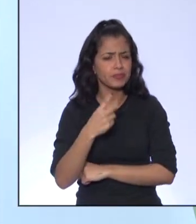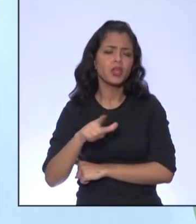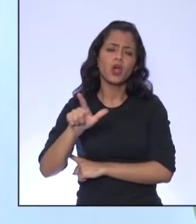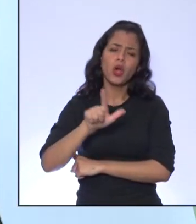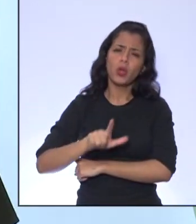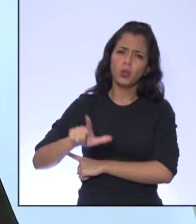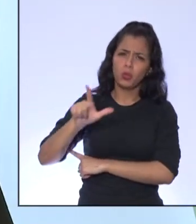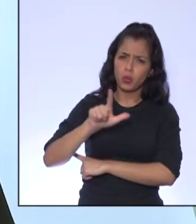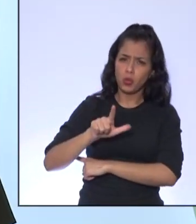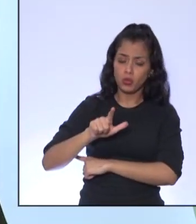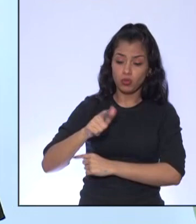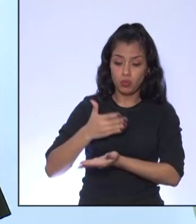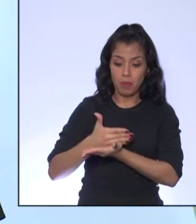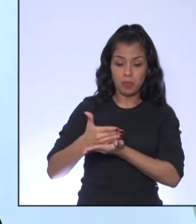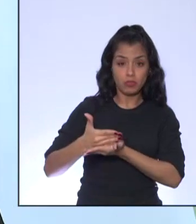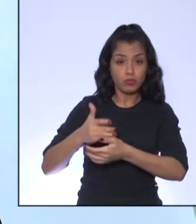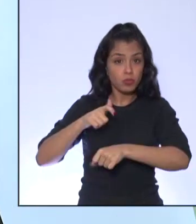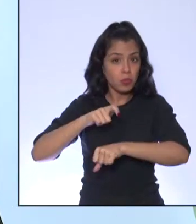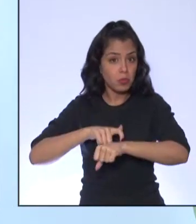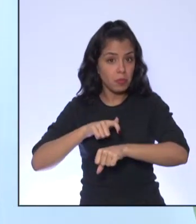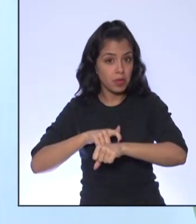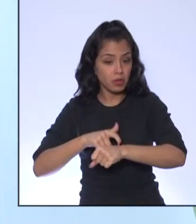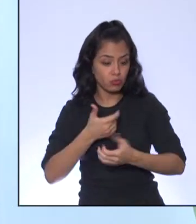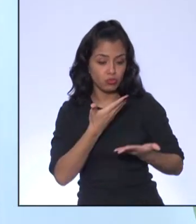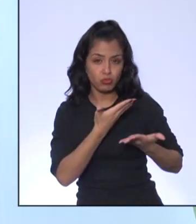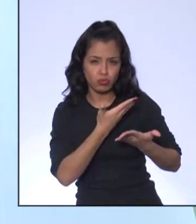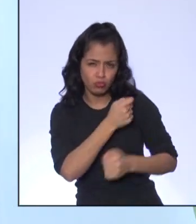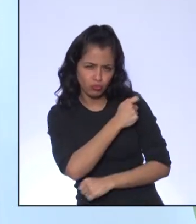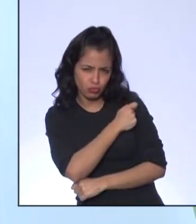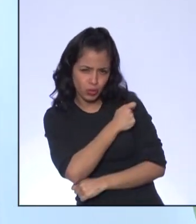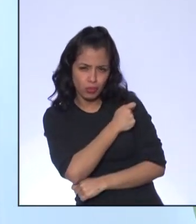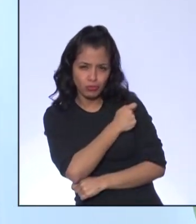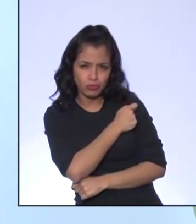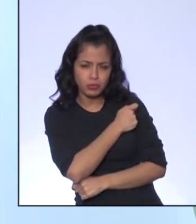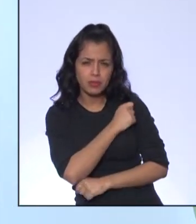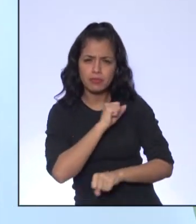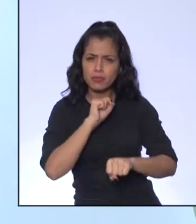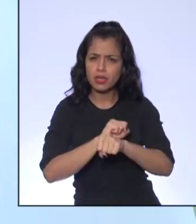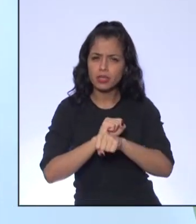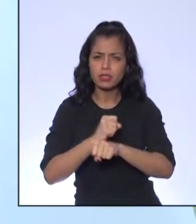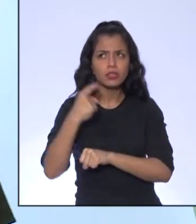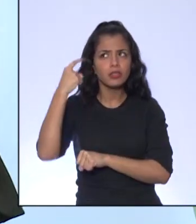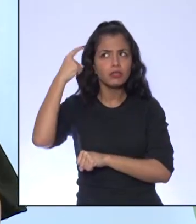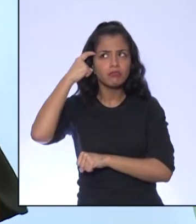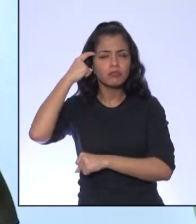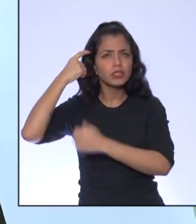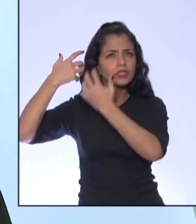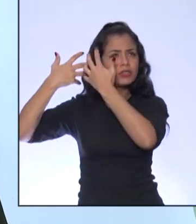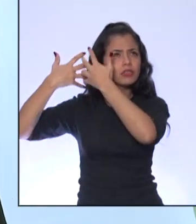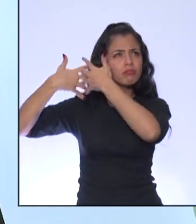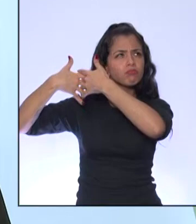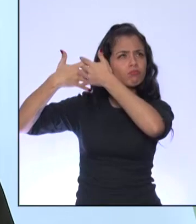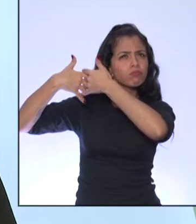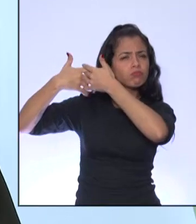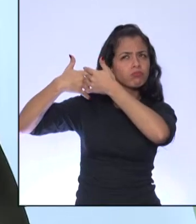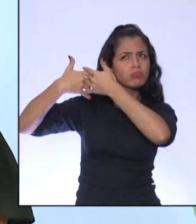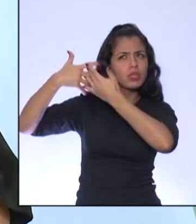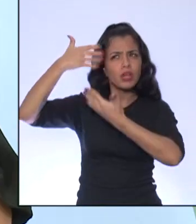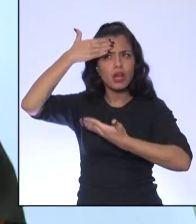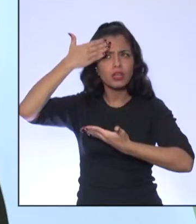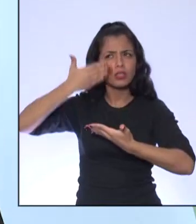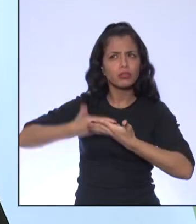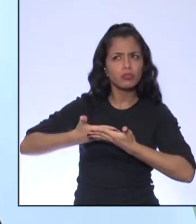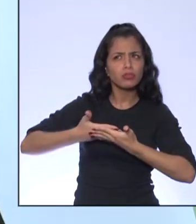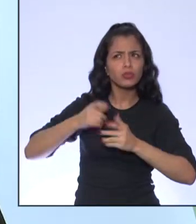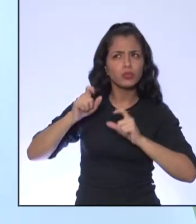que o estudante para refletir um pouquinho sobre si mesmo, sobre quem ele é, quais são as suas crenças, quais são